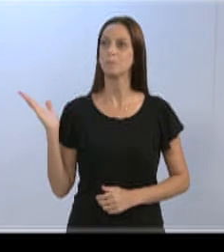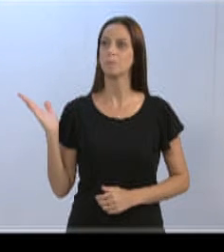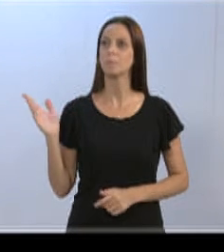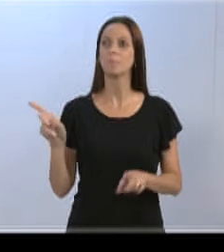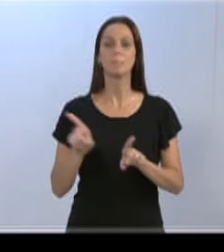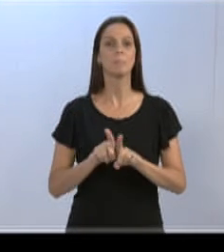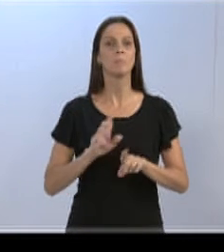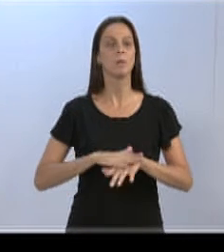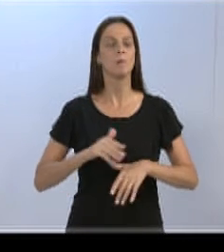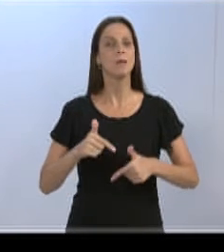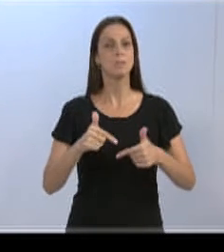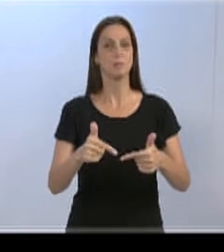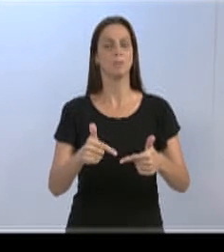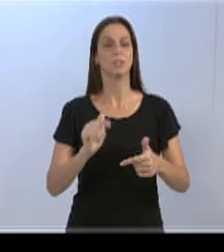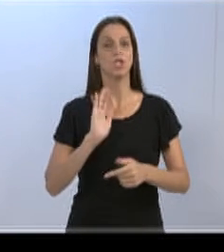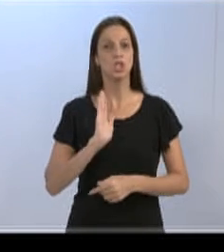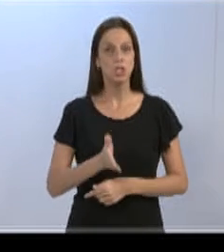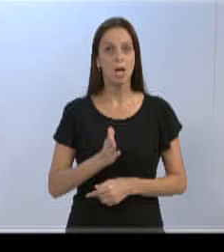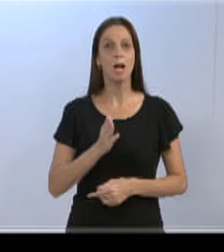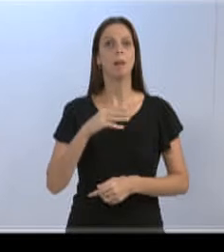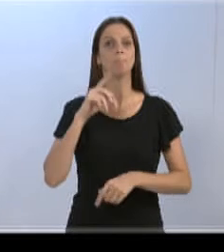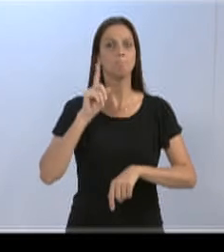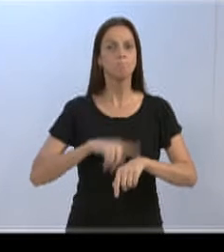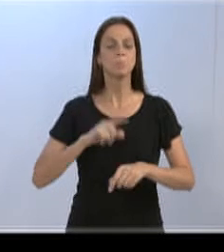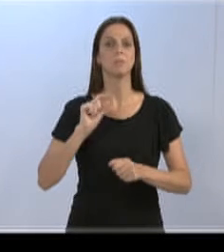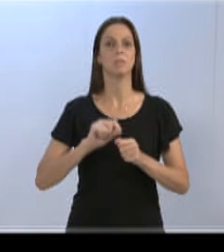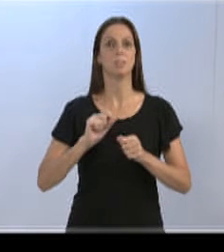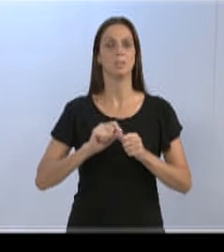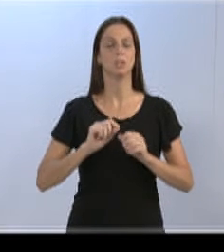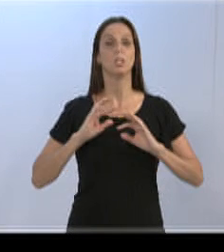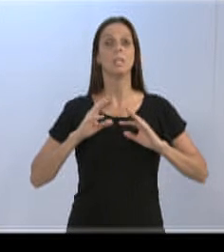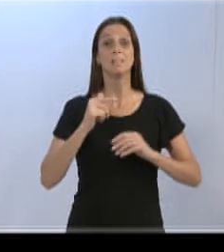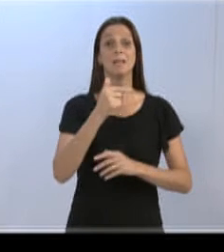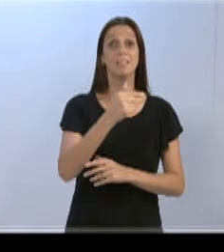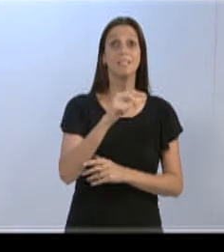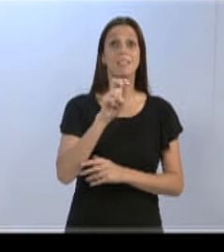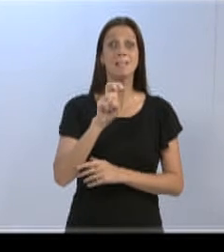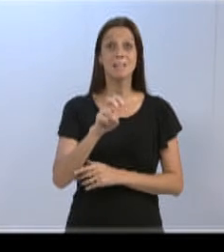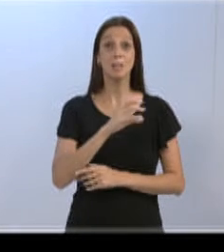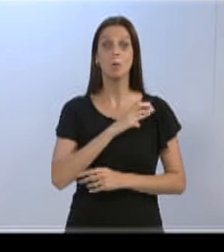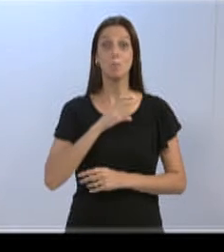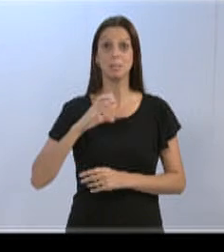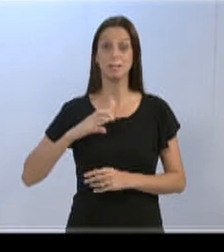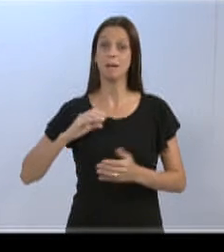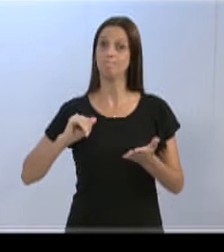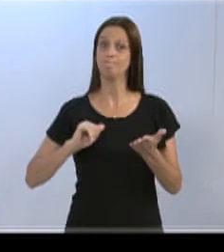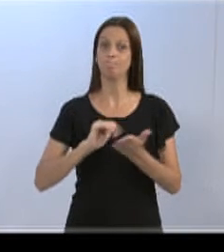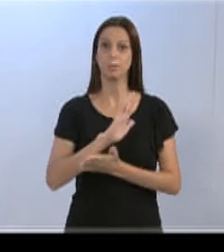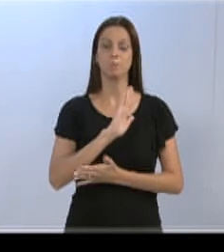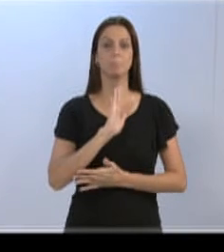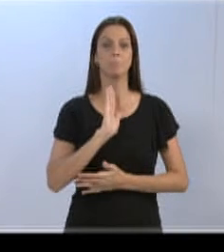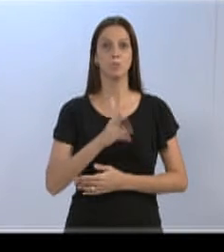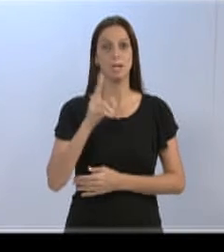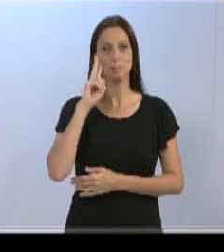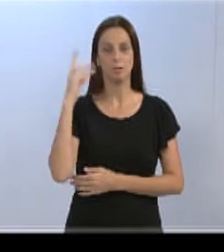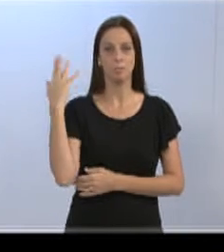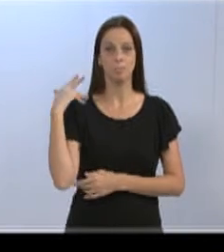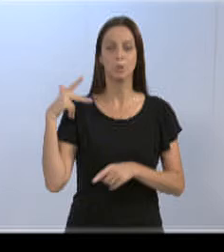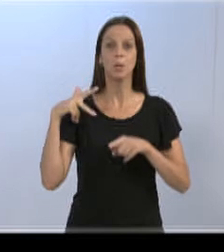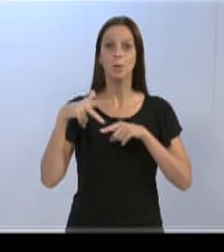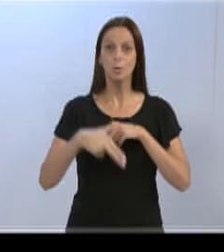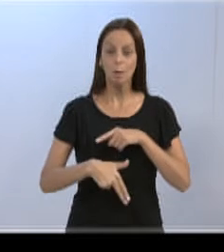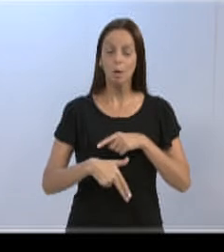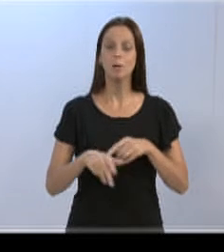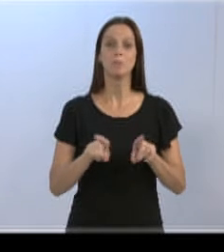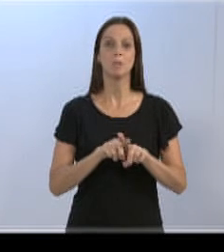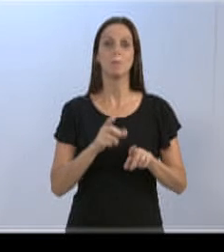ações imediatas, então, o que já foi tomado. Demissão de todos os 75 comissionados, isso já aconteceu na segunda-feira. Corte das funções